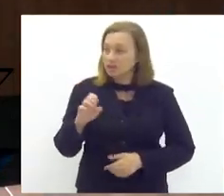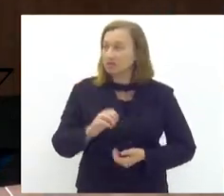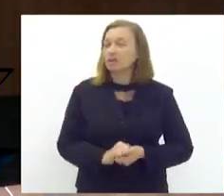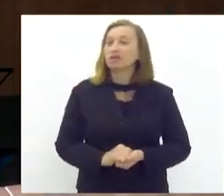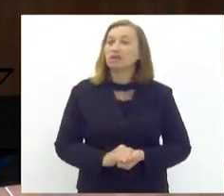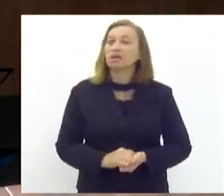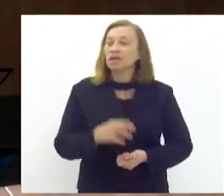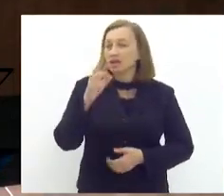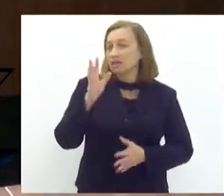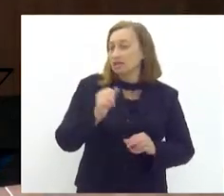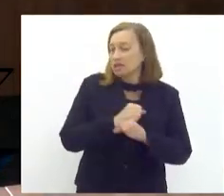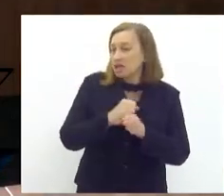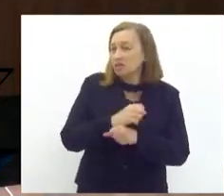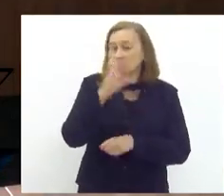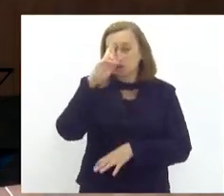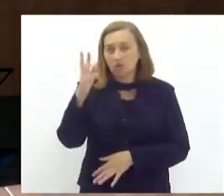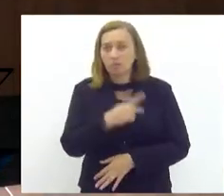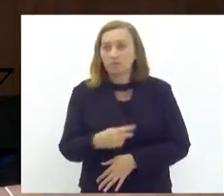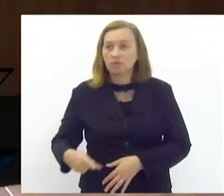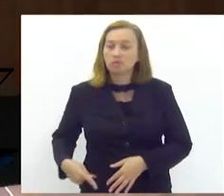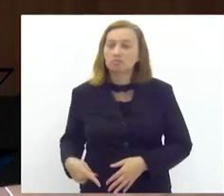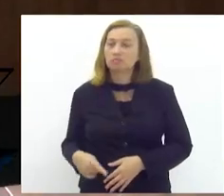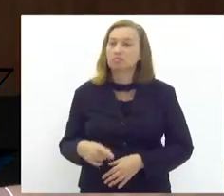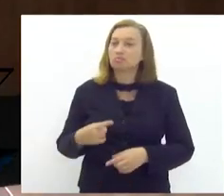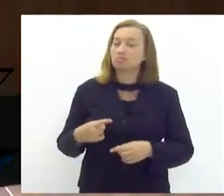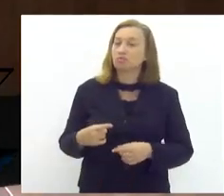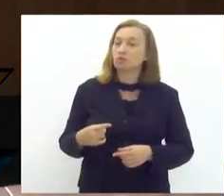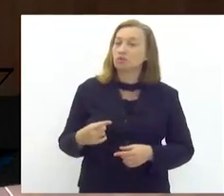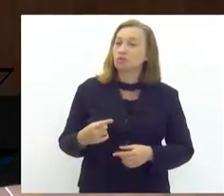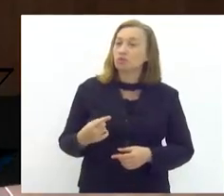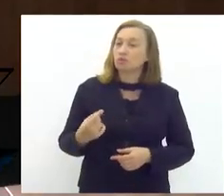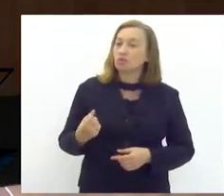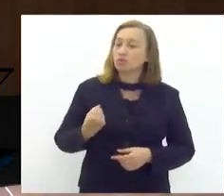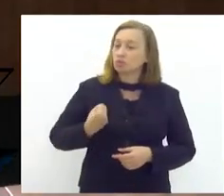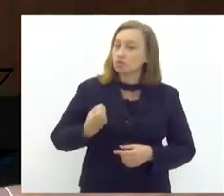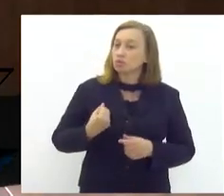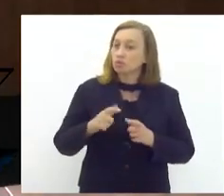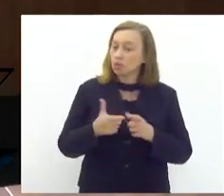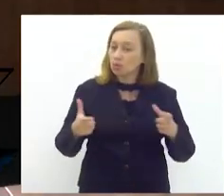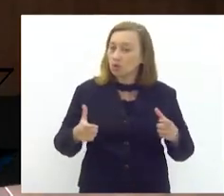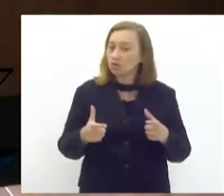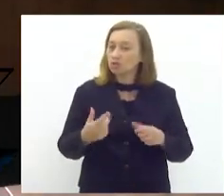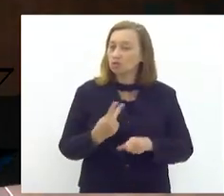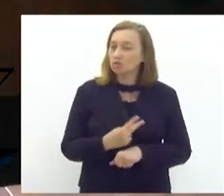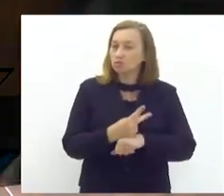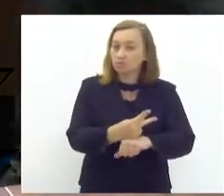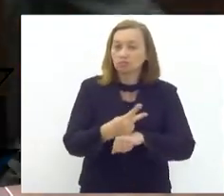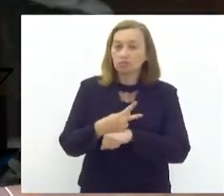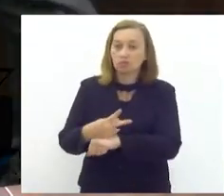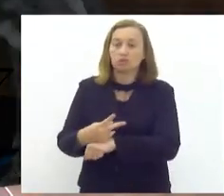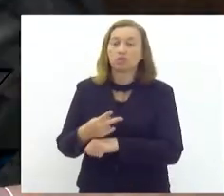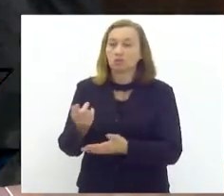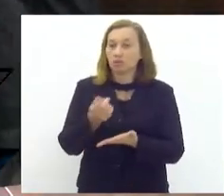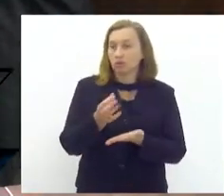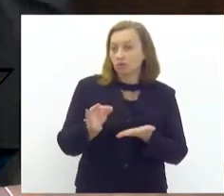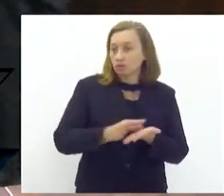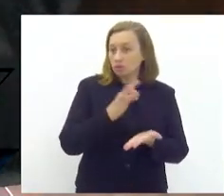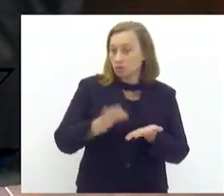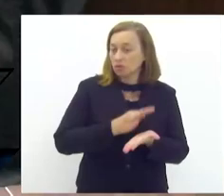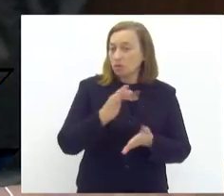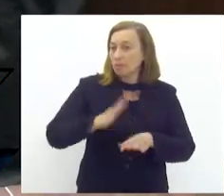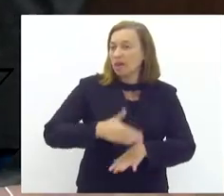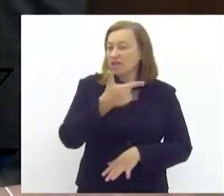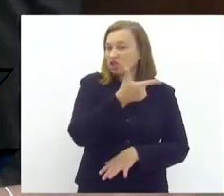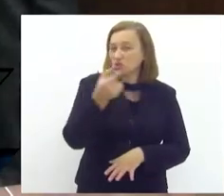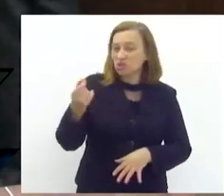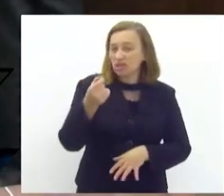nós tivemos um recorde de inscritos no prêmioloneide estudant foram mais de